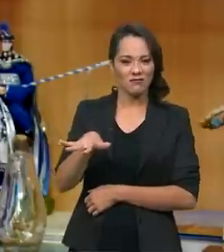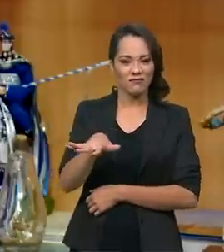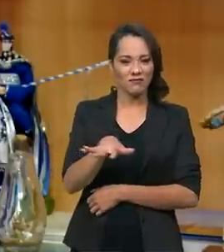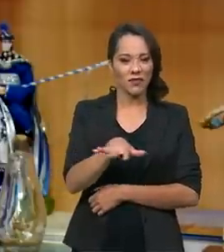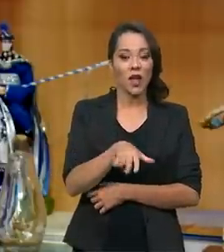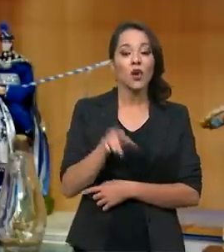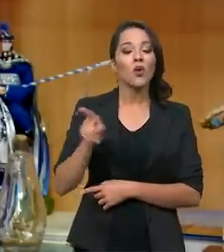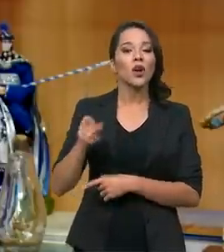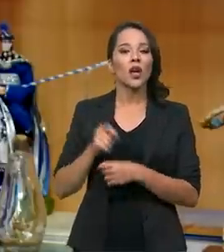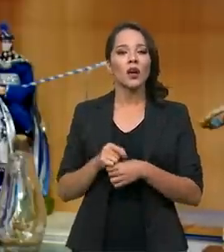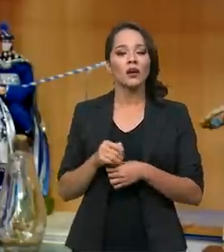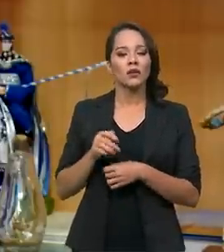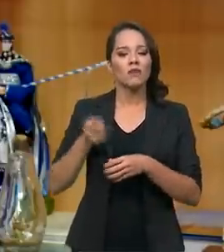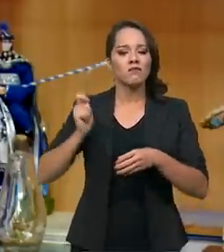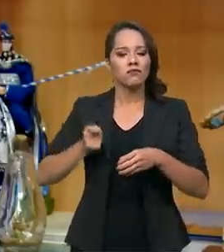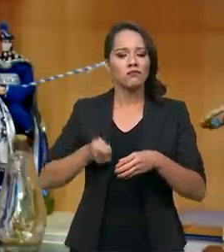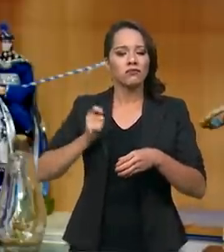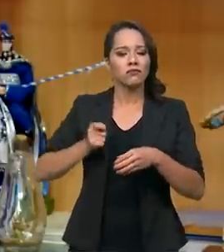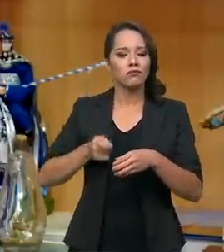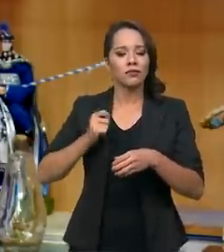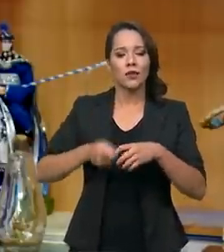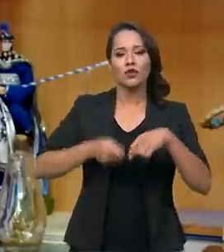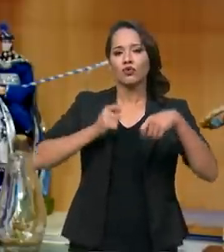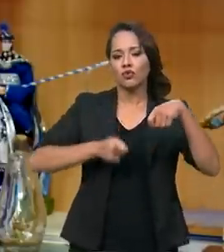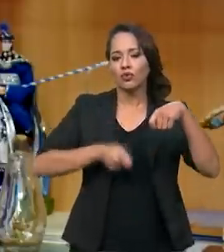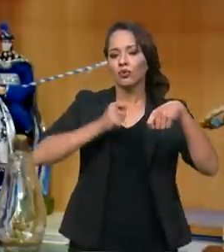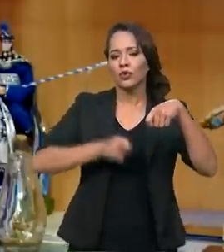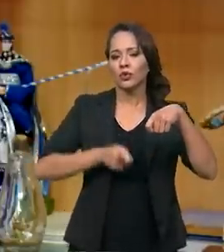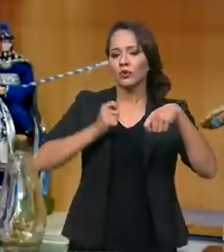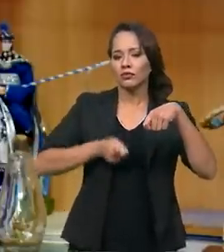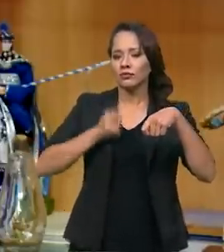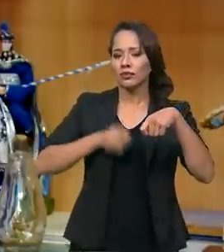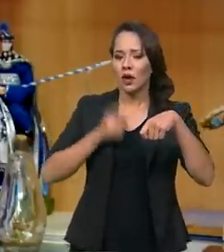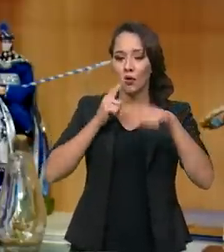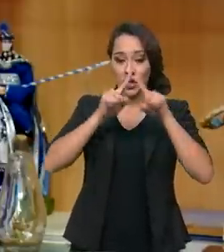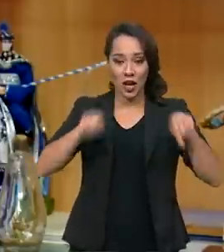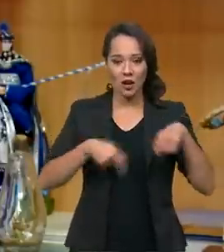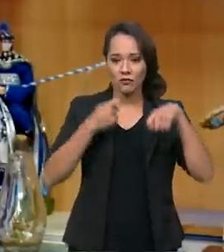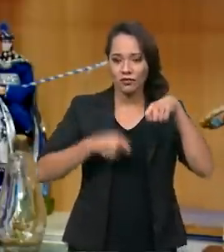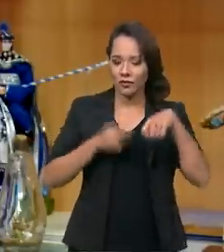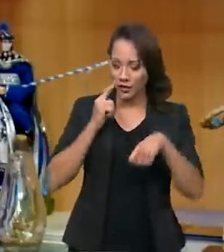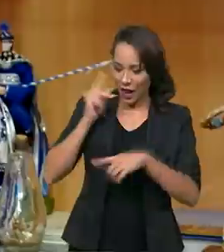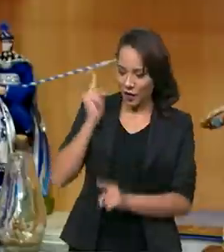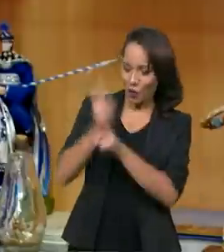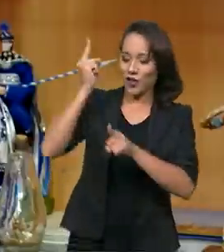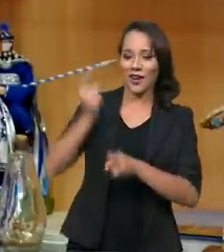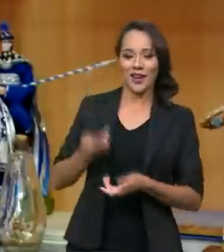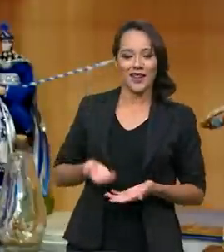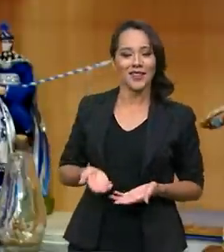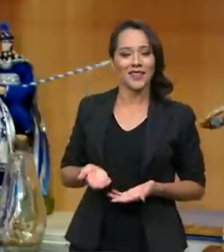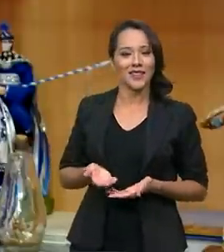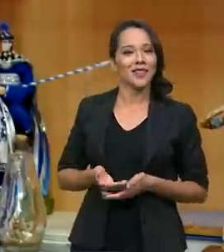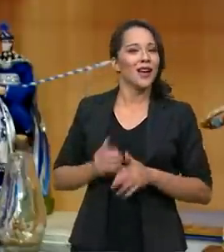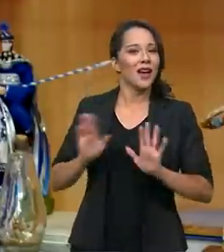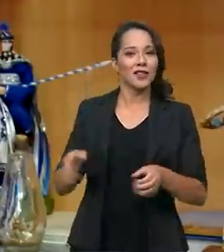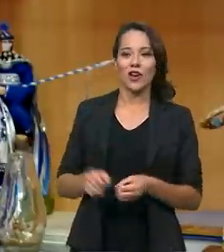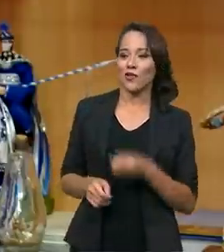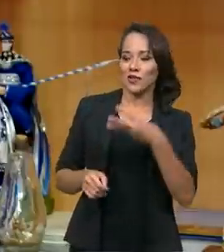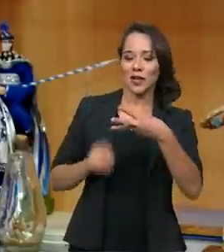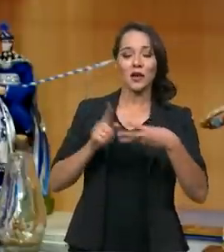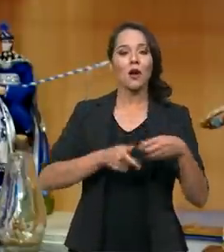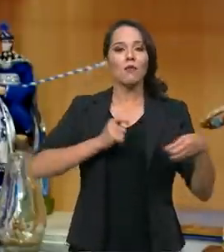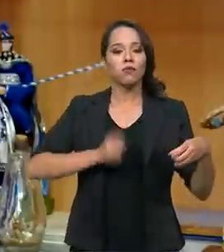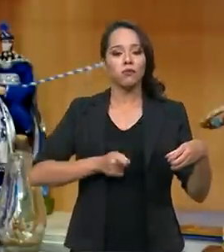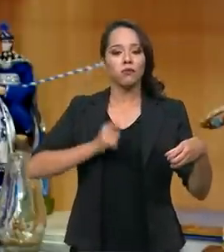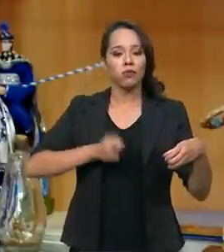menino tocando Lego tégo a roupa achei aí botou